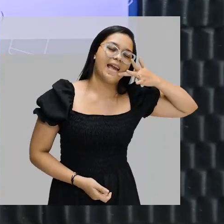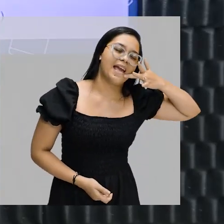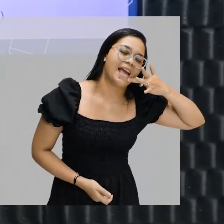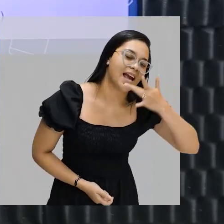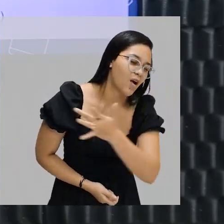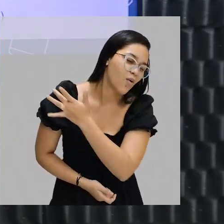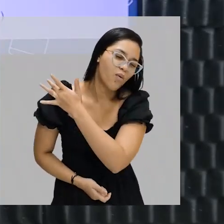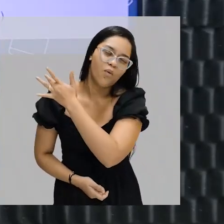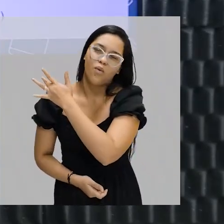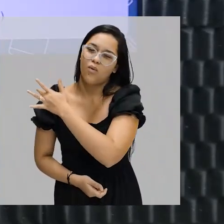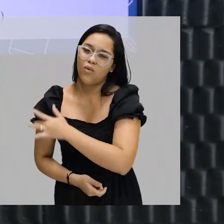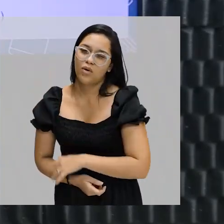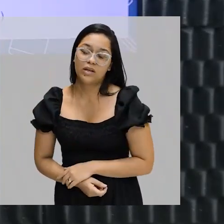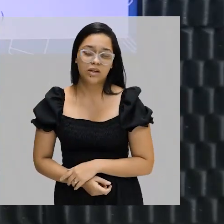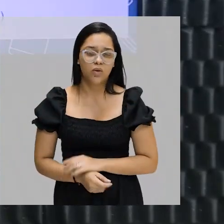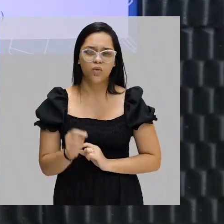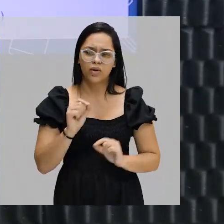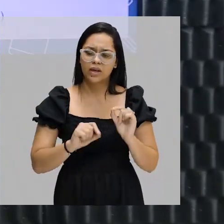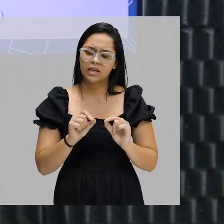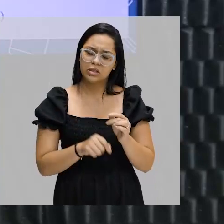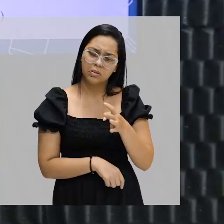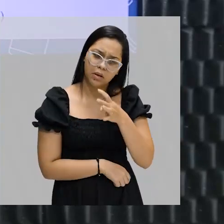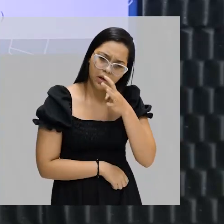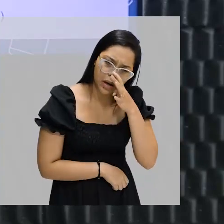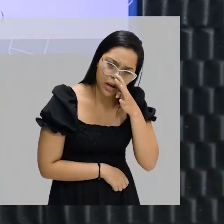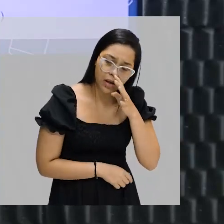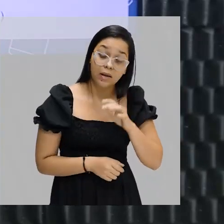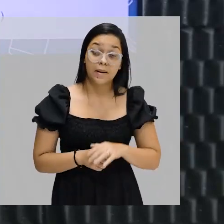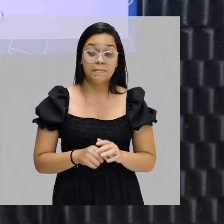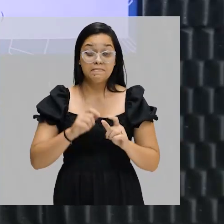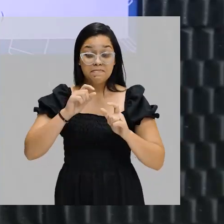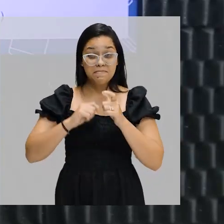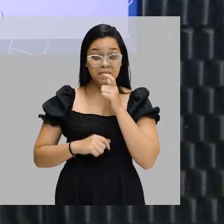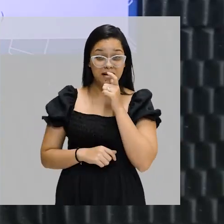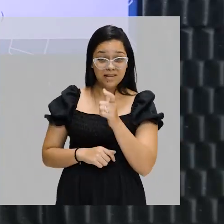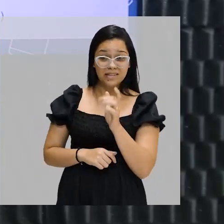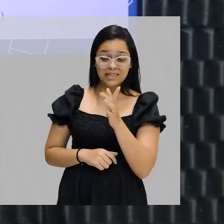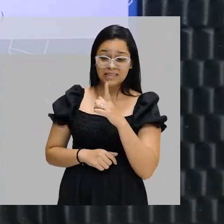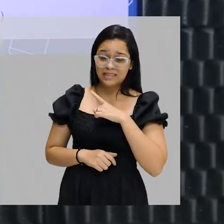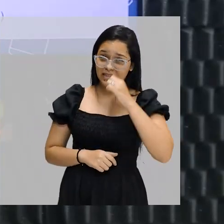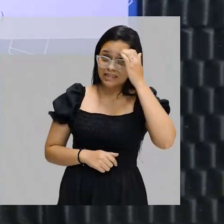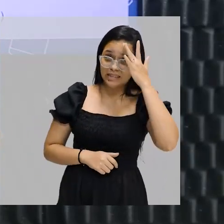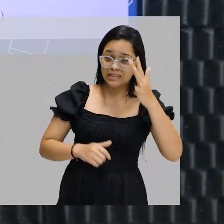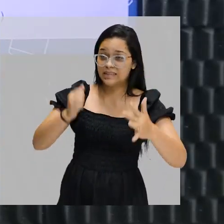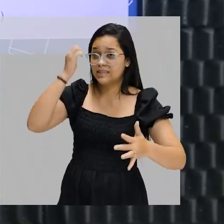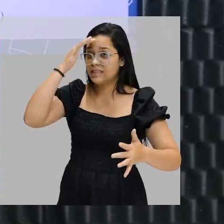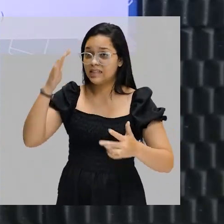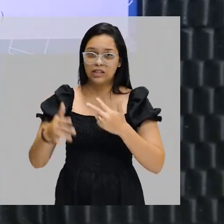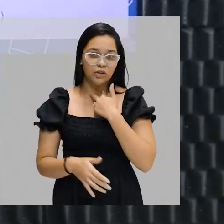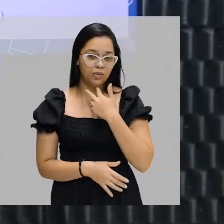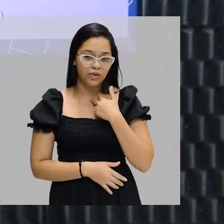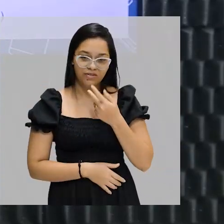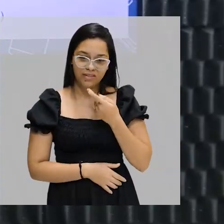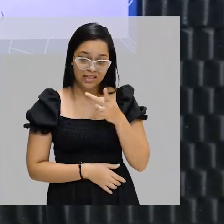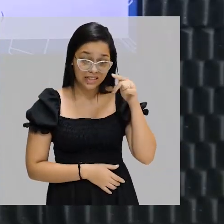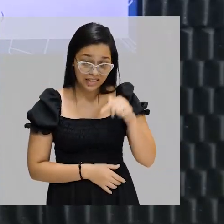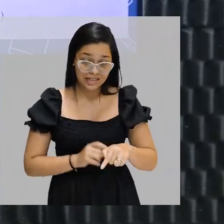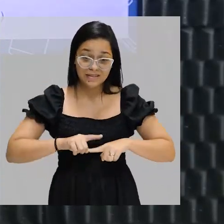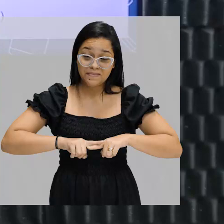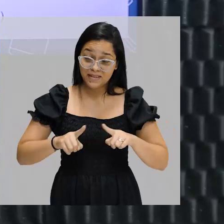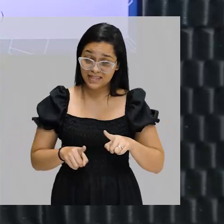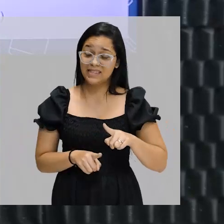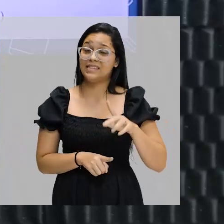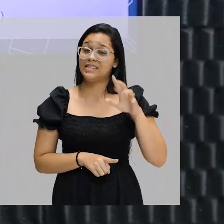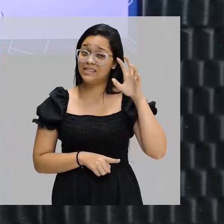éguas de admiração nós temos palavrões que já viraram interjeição que não dá para a gente repetir mas a gente